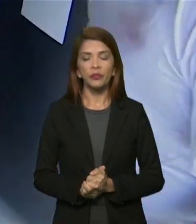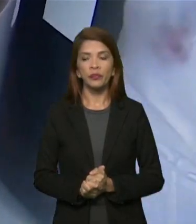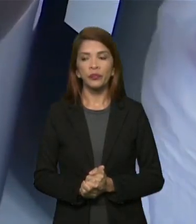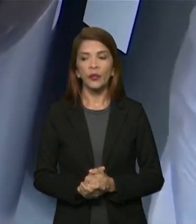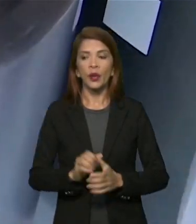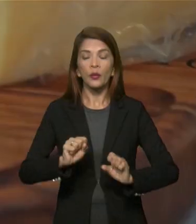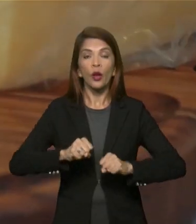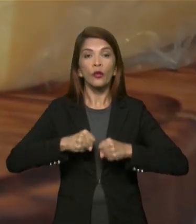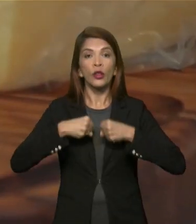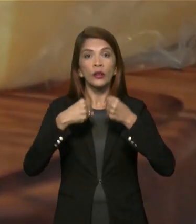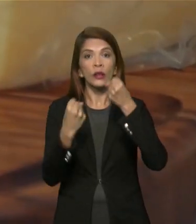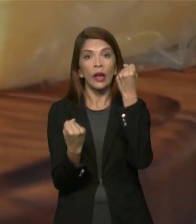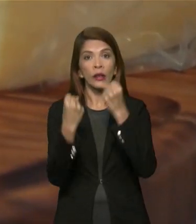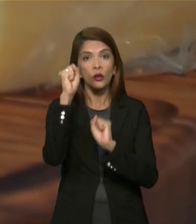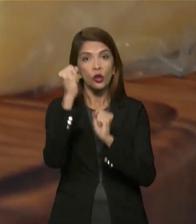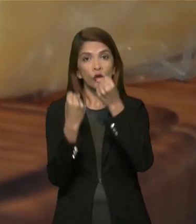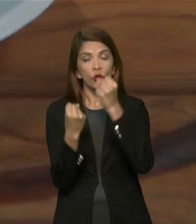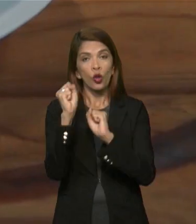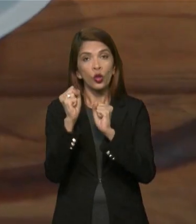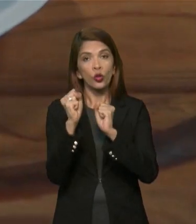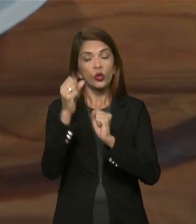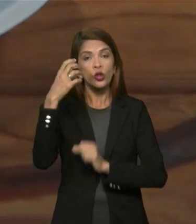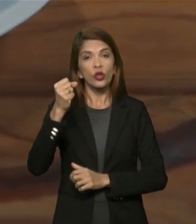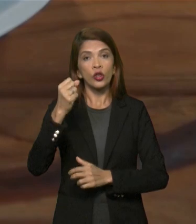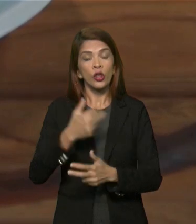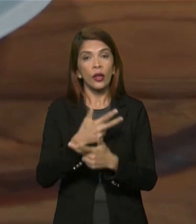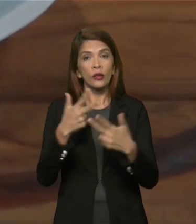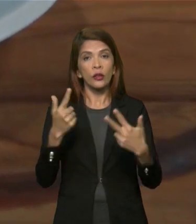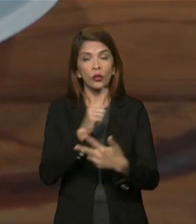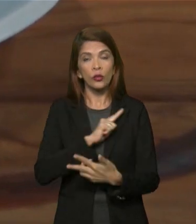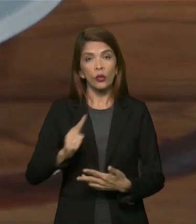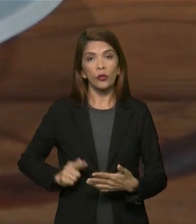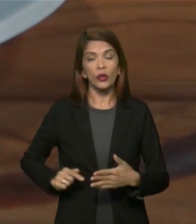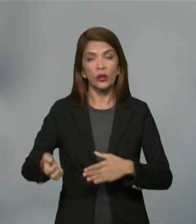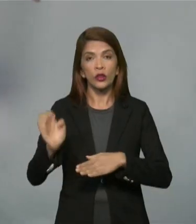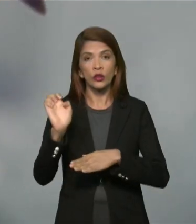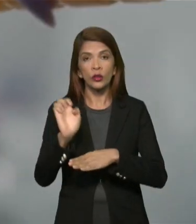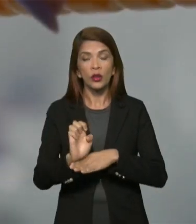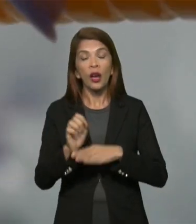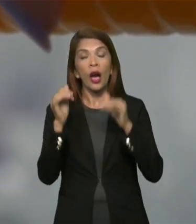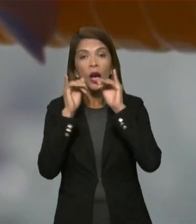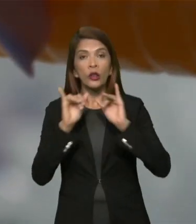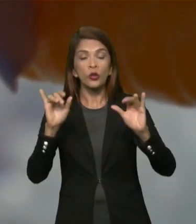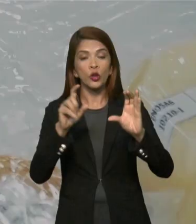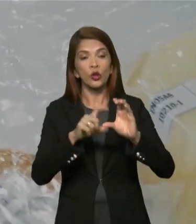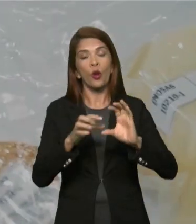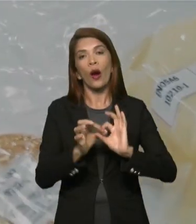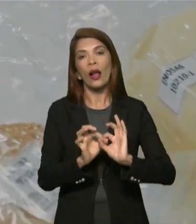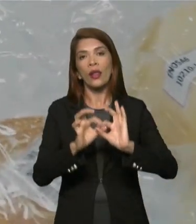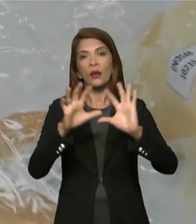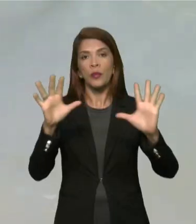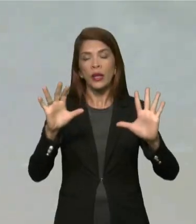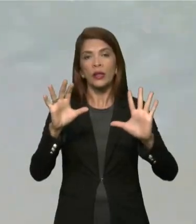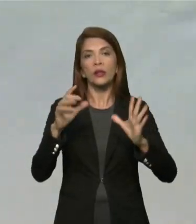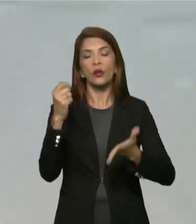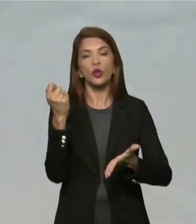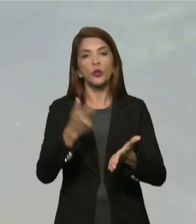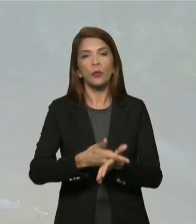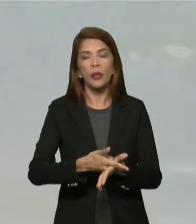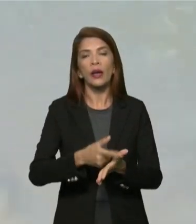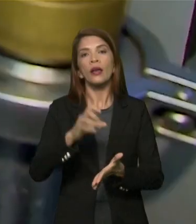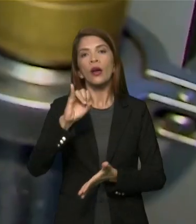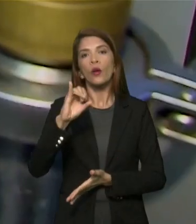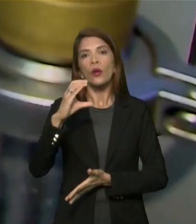fortalecer a indústria de laticínios no Maranhão, o governo estadual anunciou a desoneração do ICMS para o setor, que